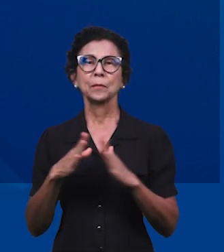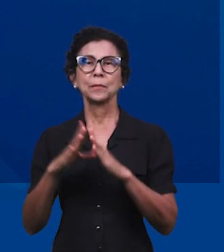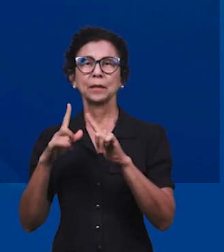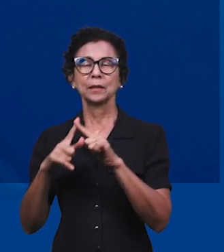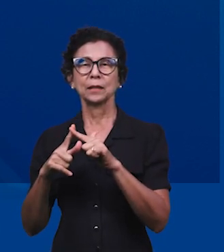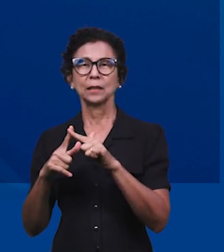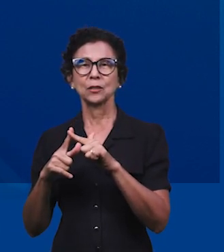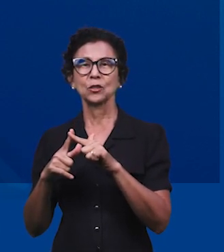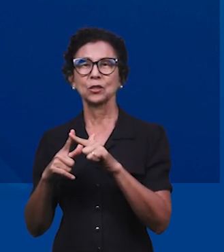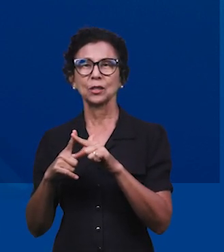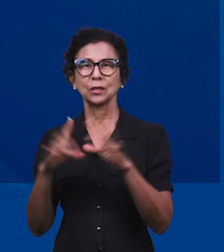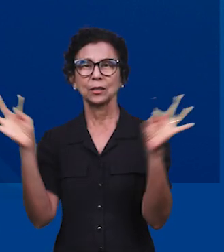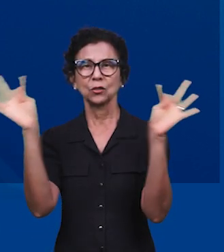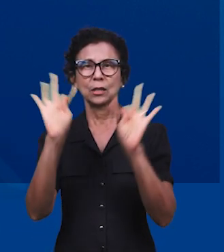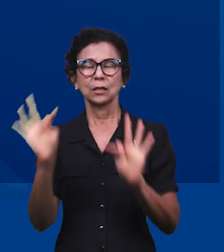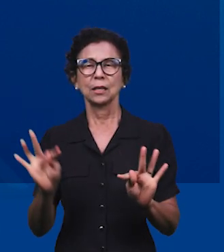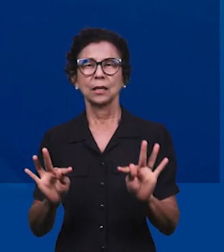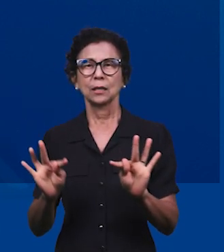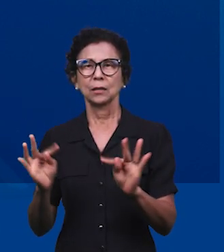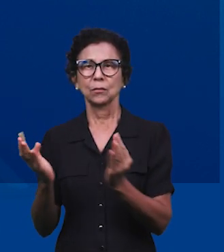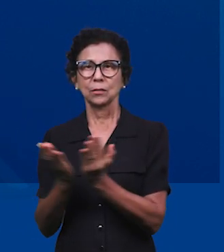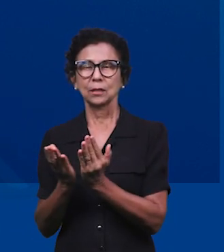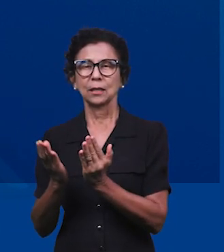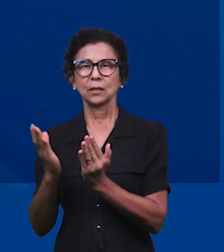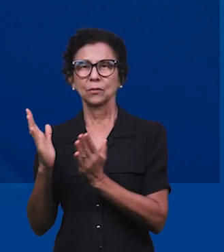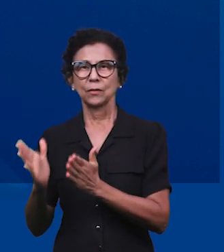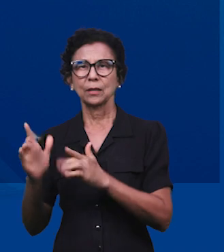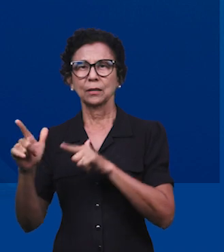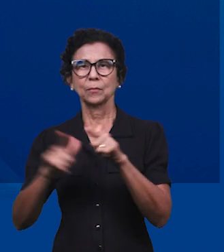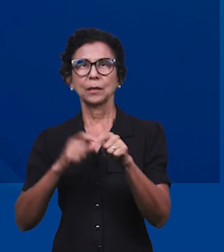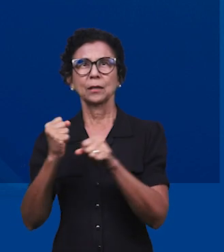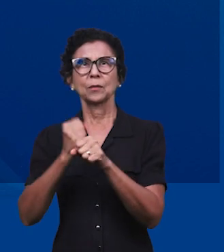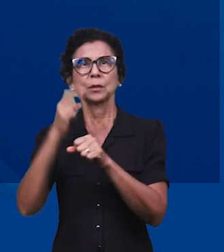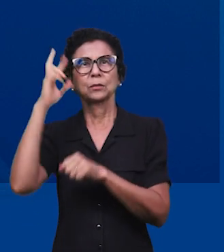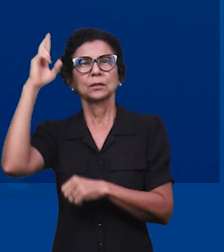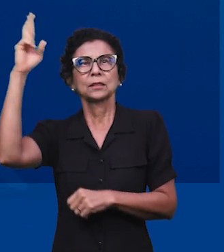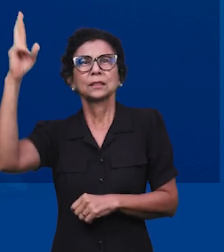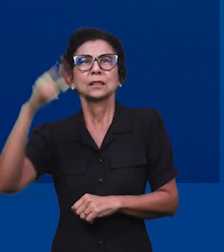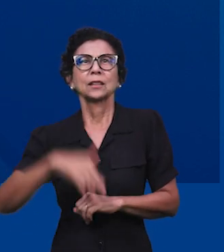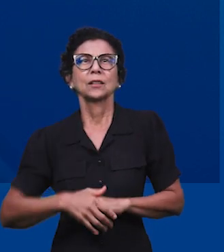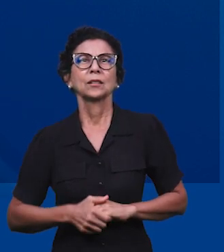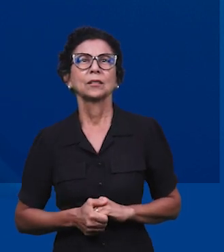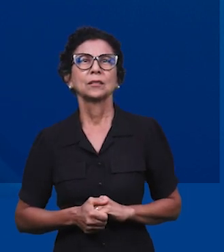na igreja de Tiatira trabalharam para o Senhor. Como que eles trabalharam?